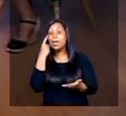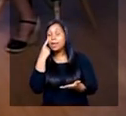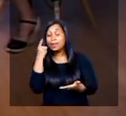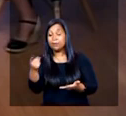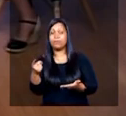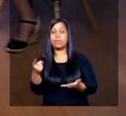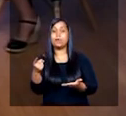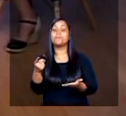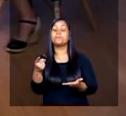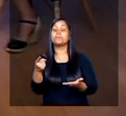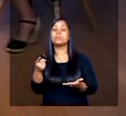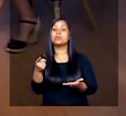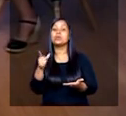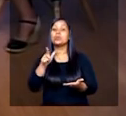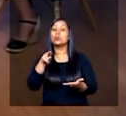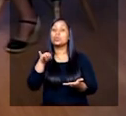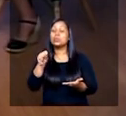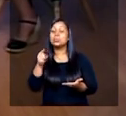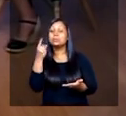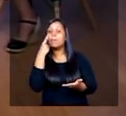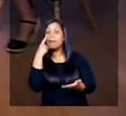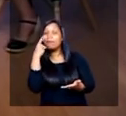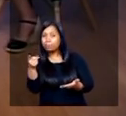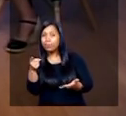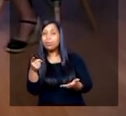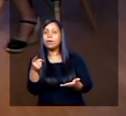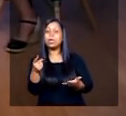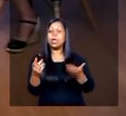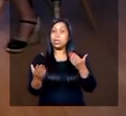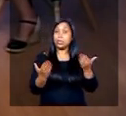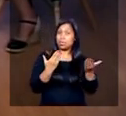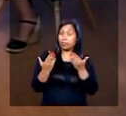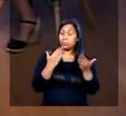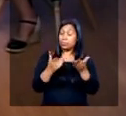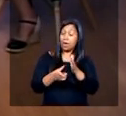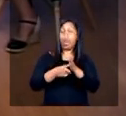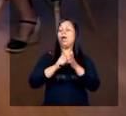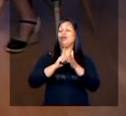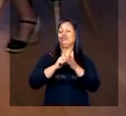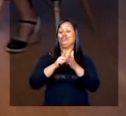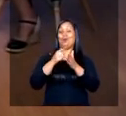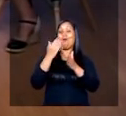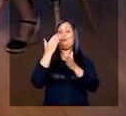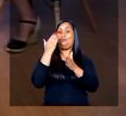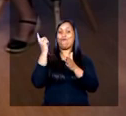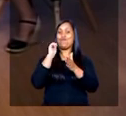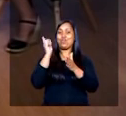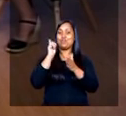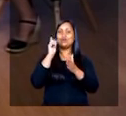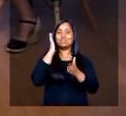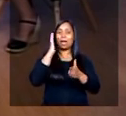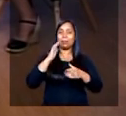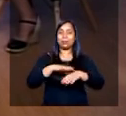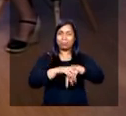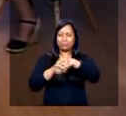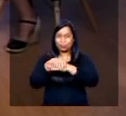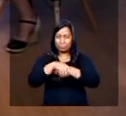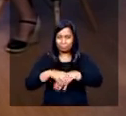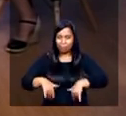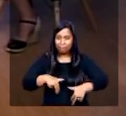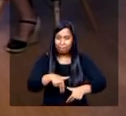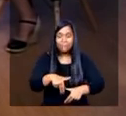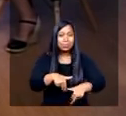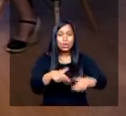A gente levou um caso de supervisão para o Luiz Tadeu que a psicomotricista não tinha visto a criança. Porque a criança andava, estava